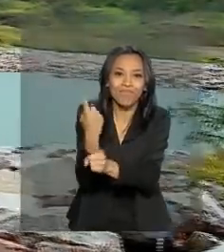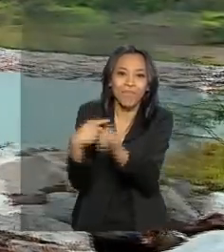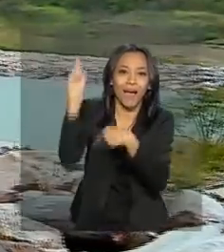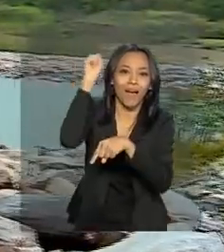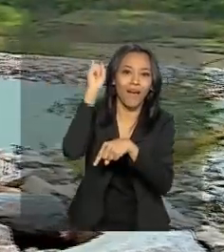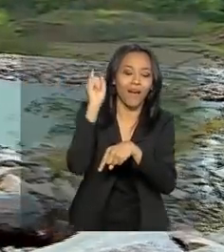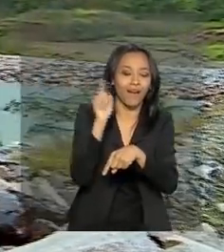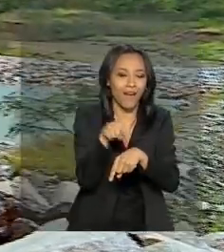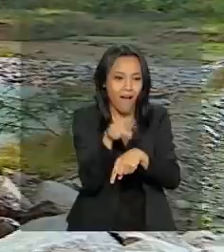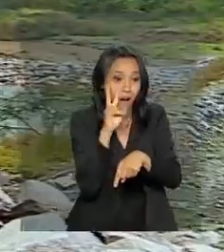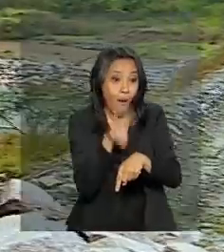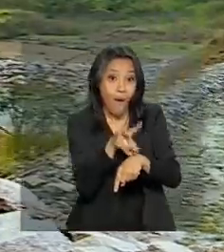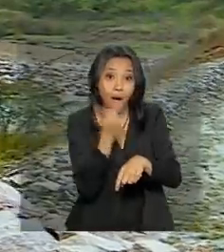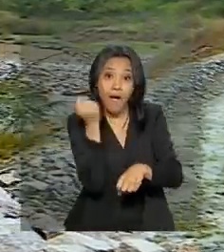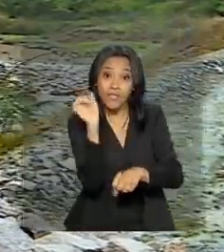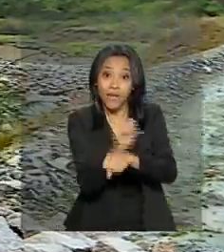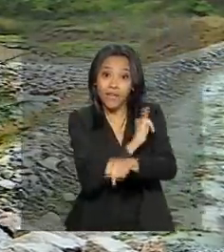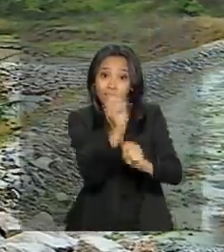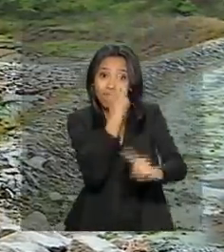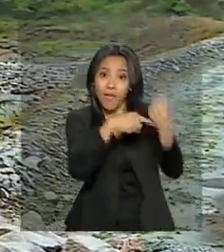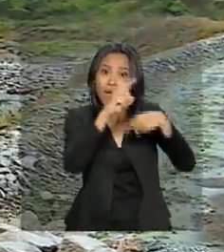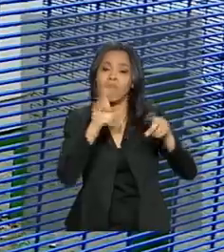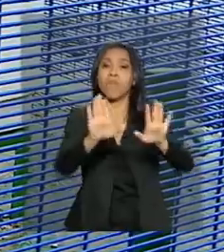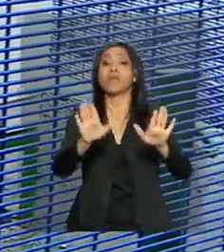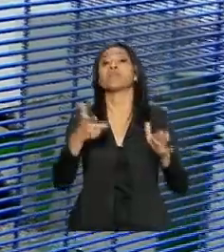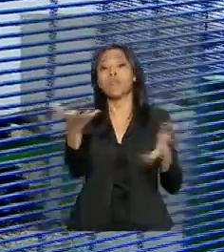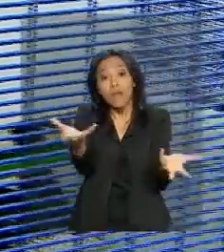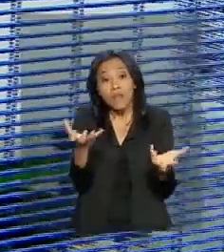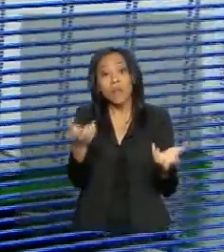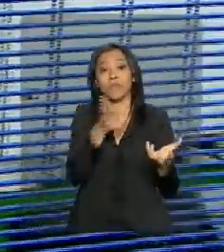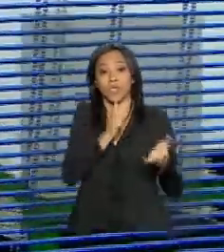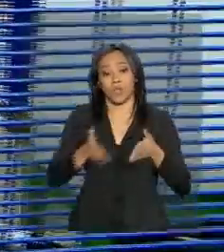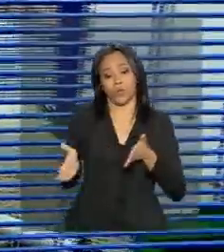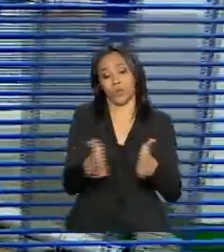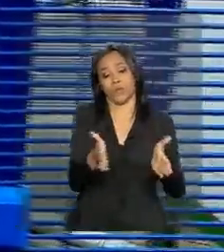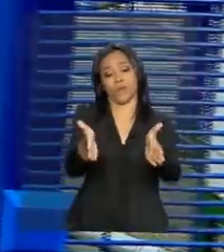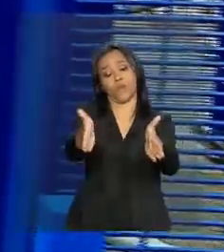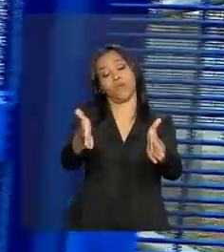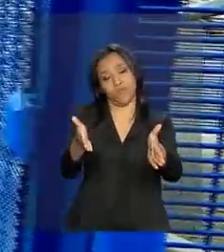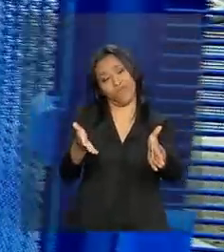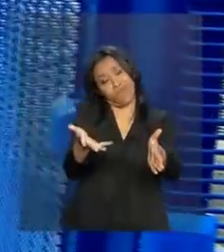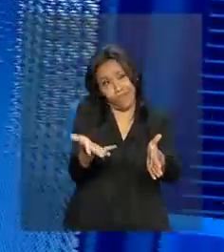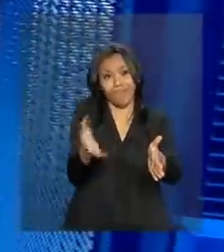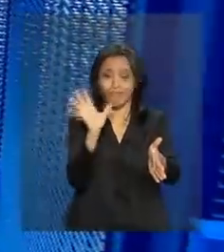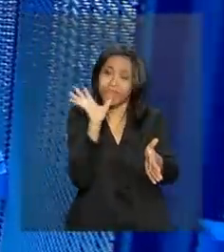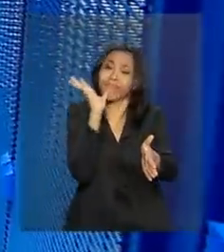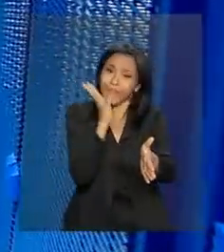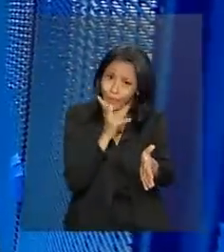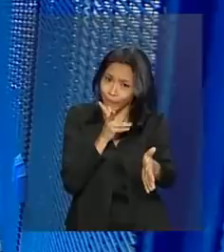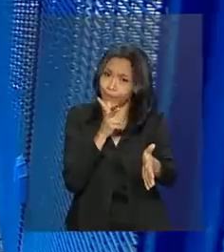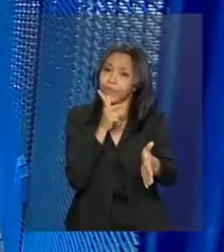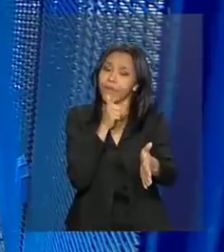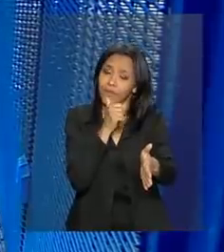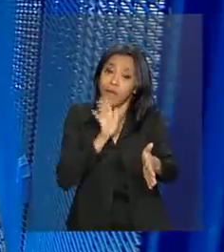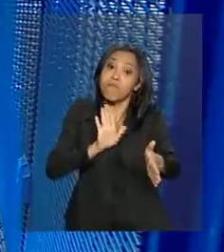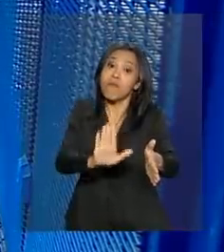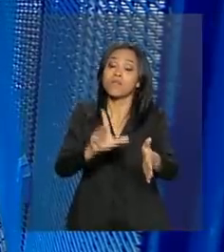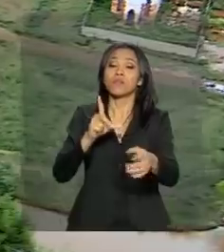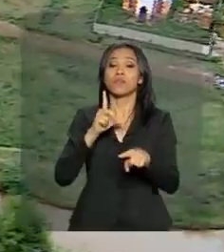gente também quer fazer com que a recuperação do Rio Doce, por mais que ela seja um pouco mais demorada, mas que ela